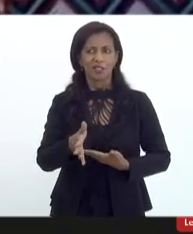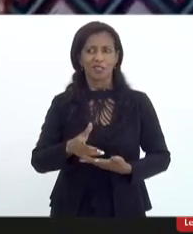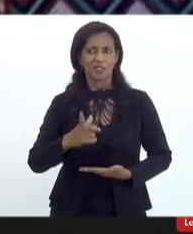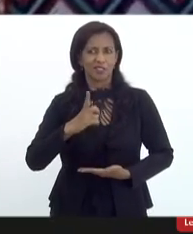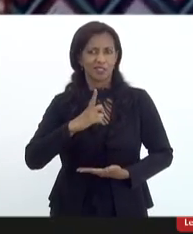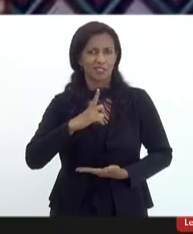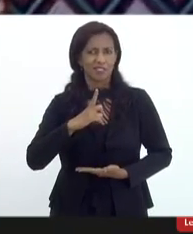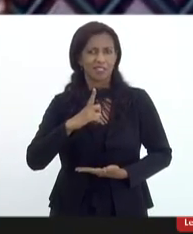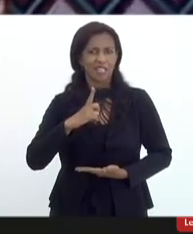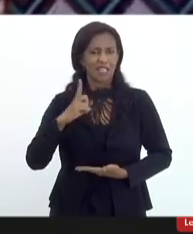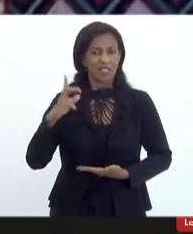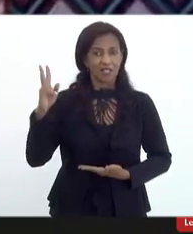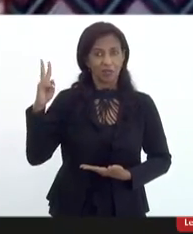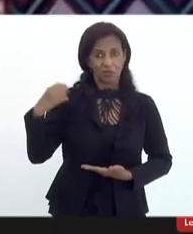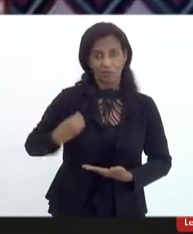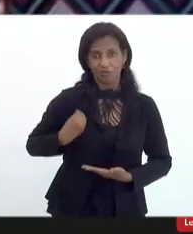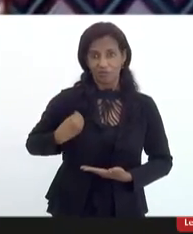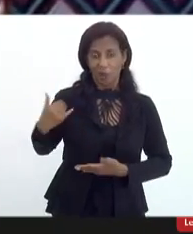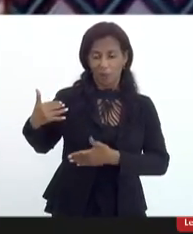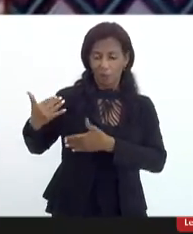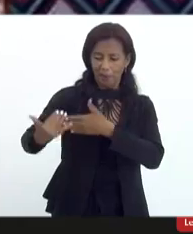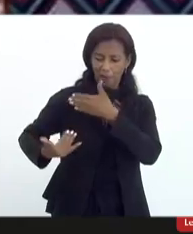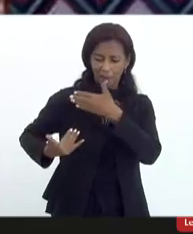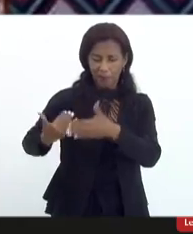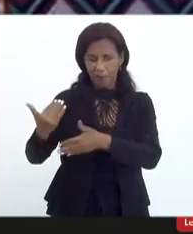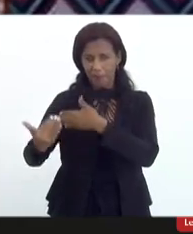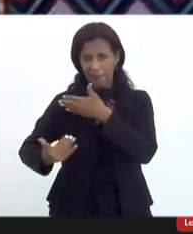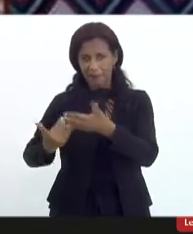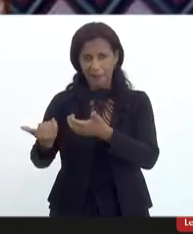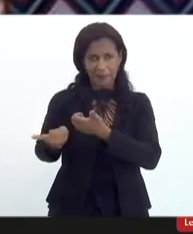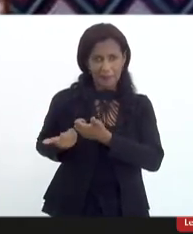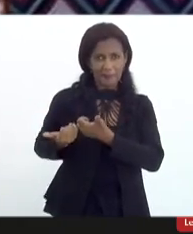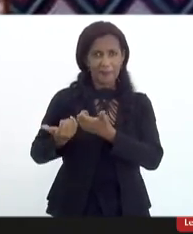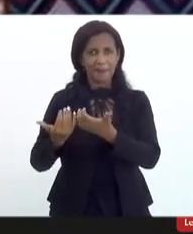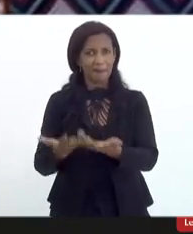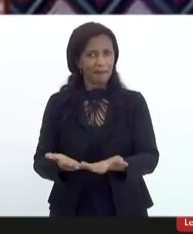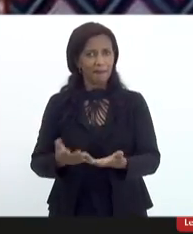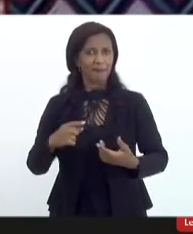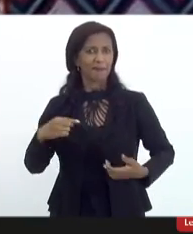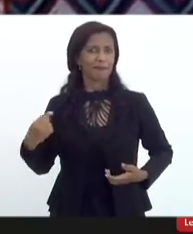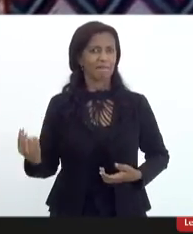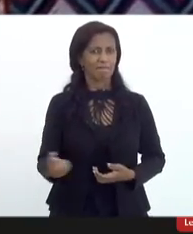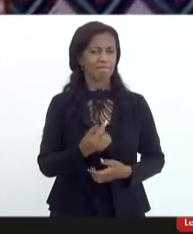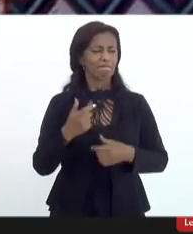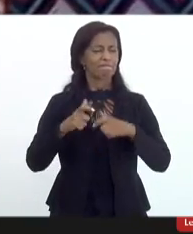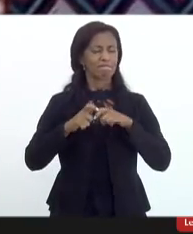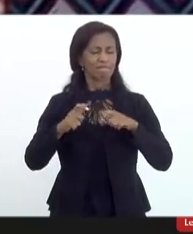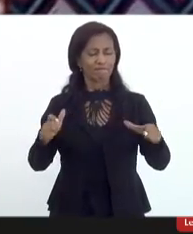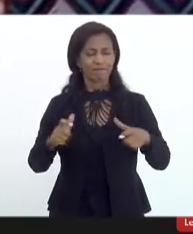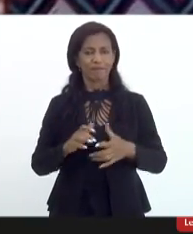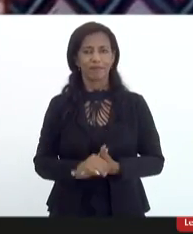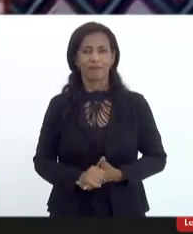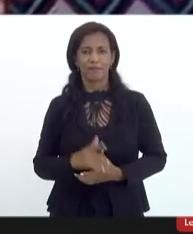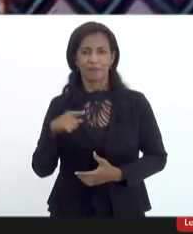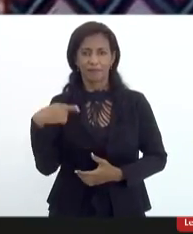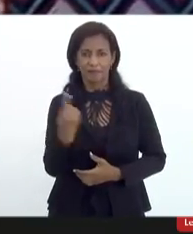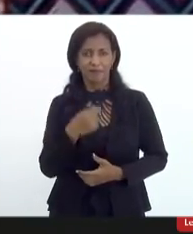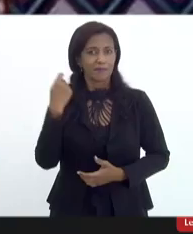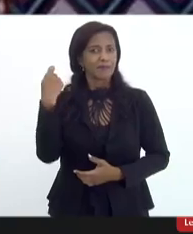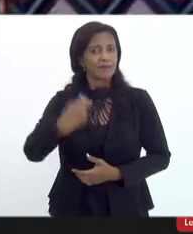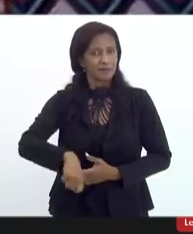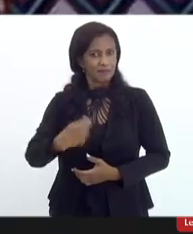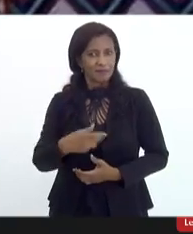tem no seu legado uma entrega para nós muito grande, né, e que a gente